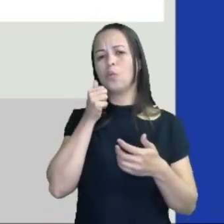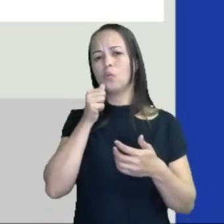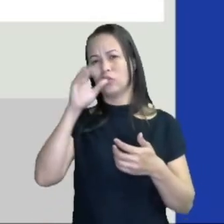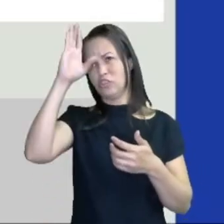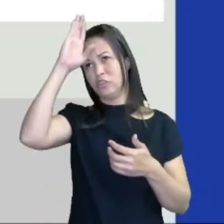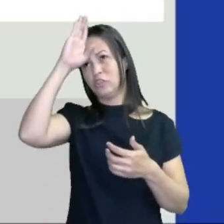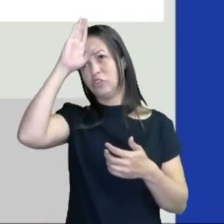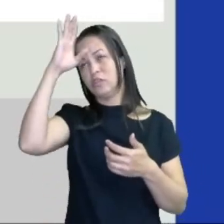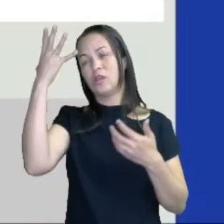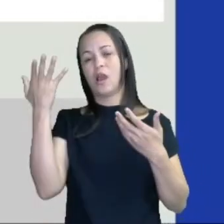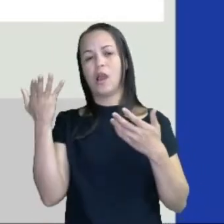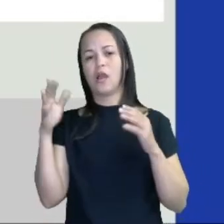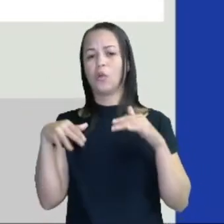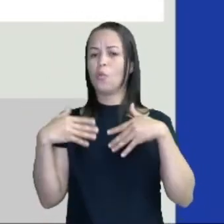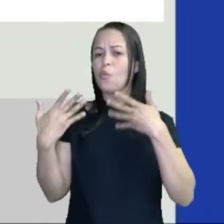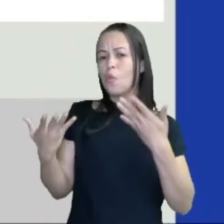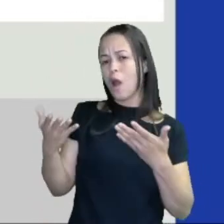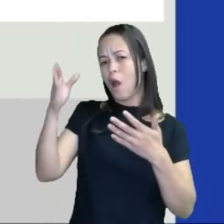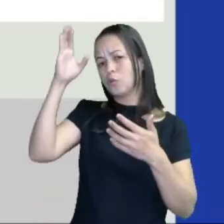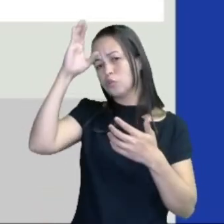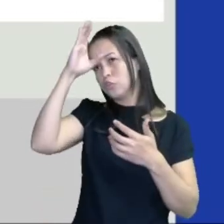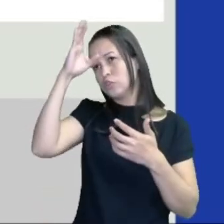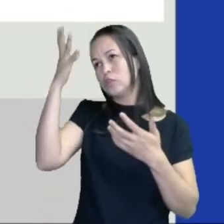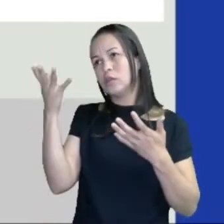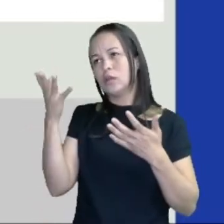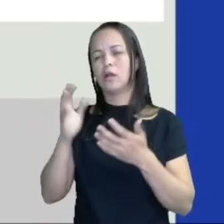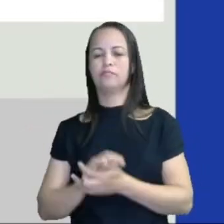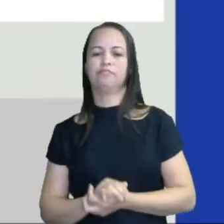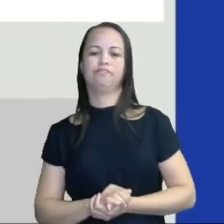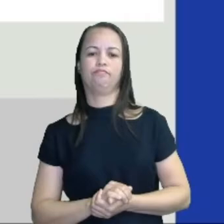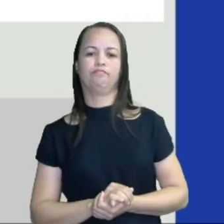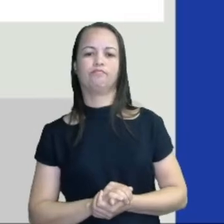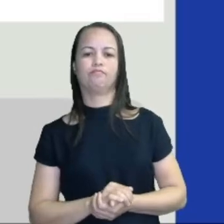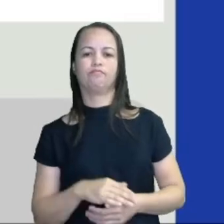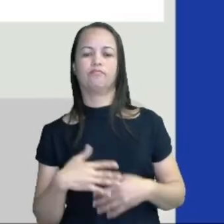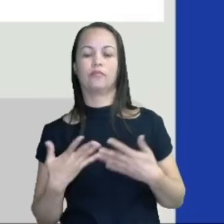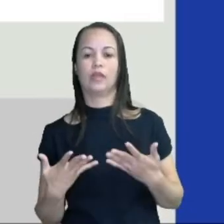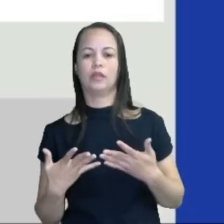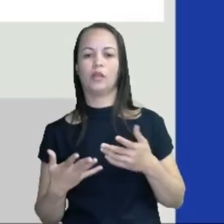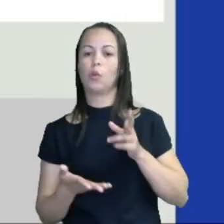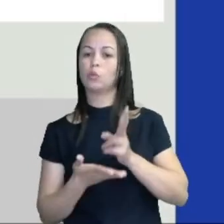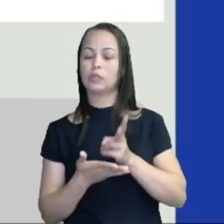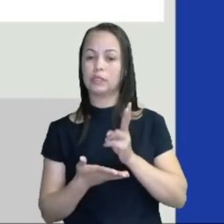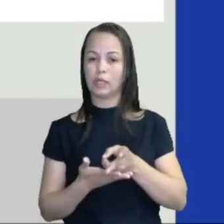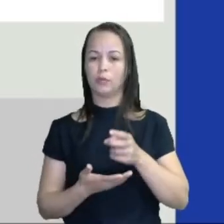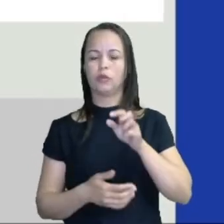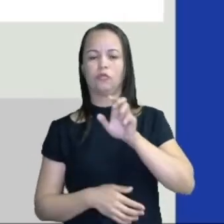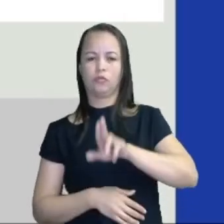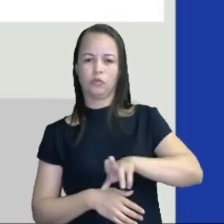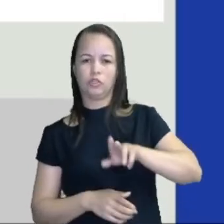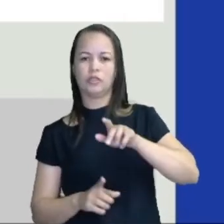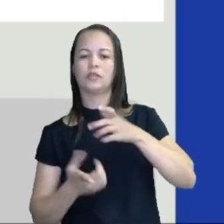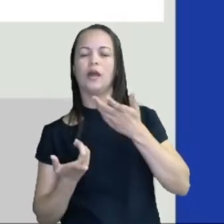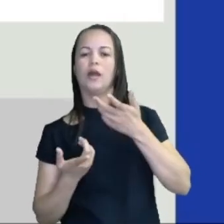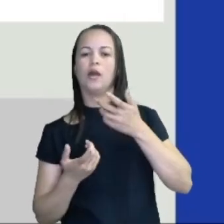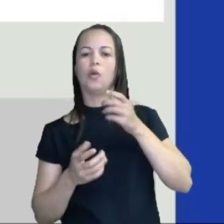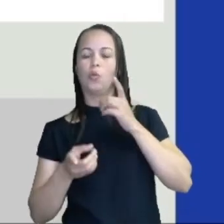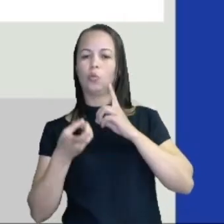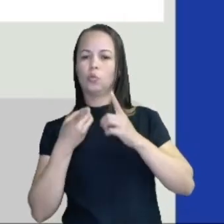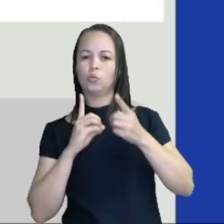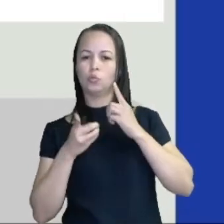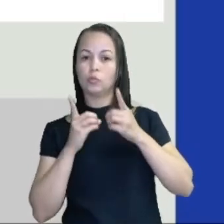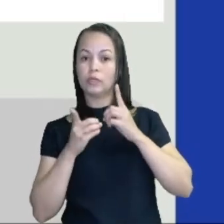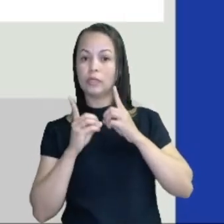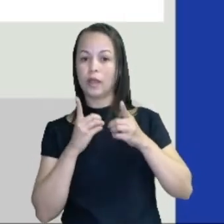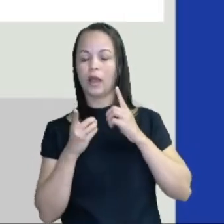gente vê embaixo. Qual titia? Então, toda vez que eu for utilizar um diálogo,